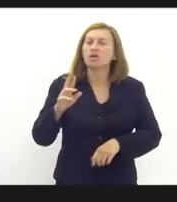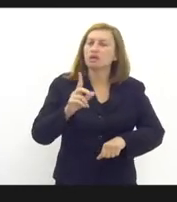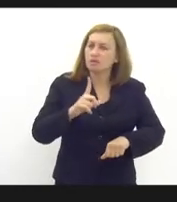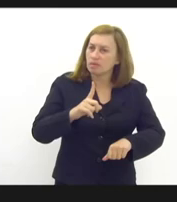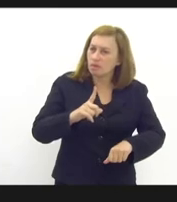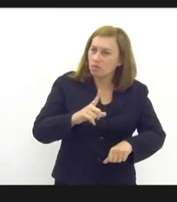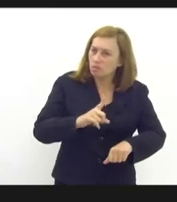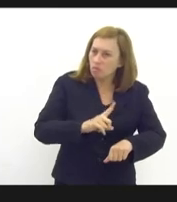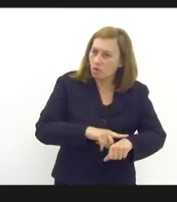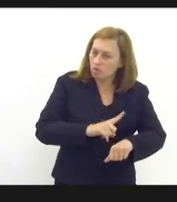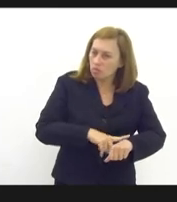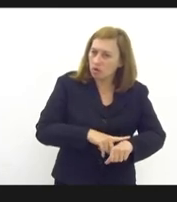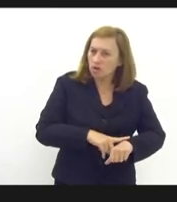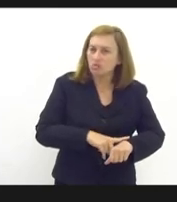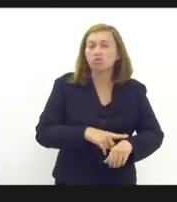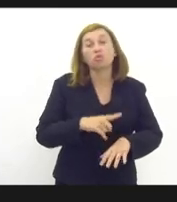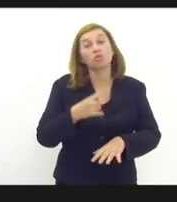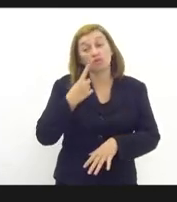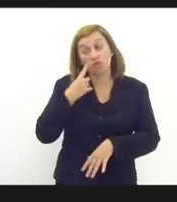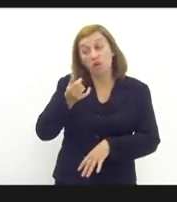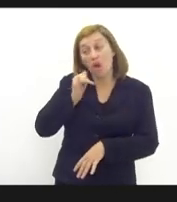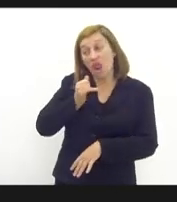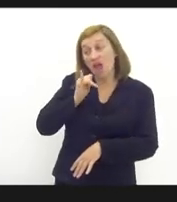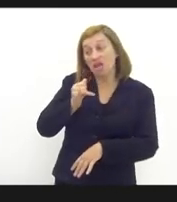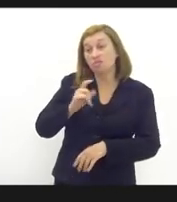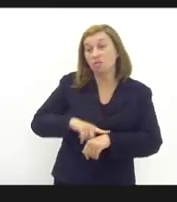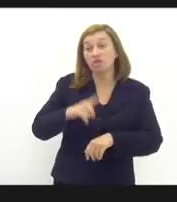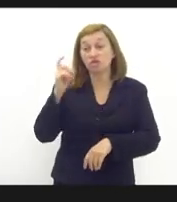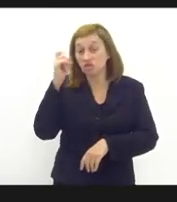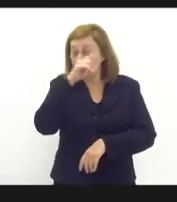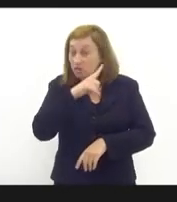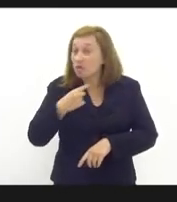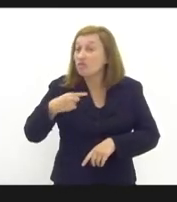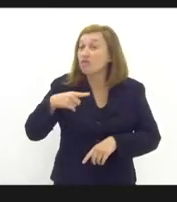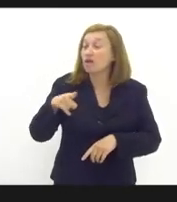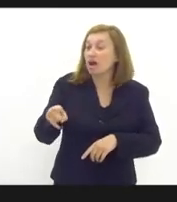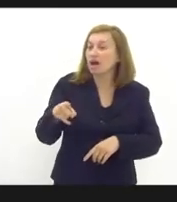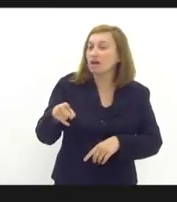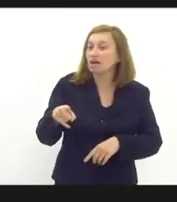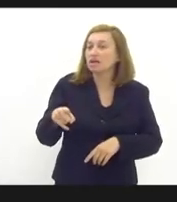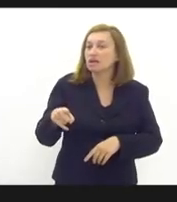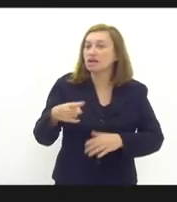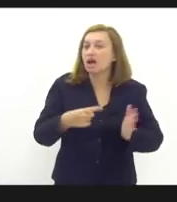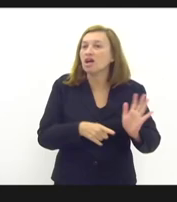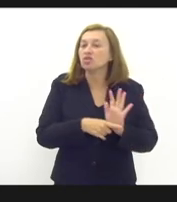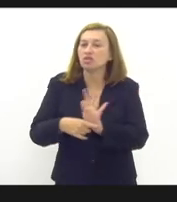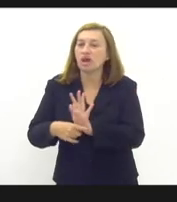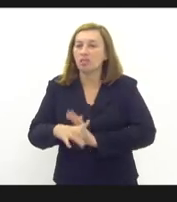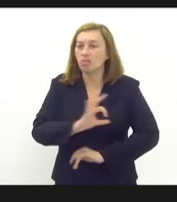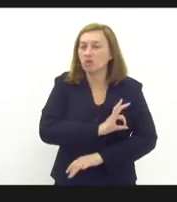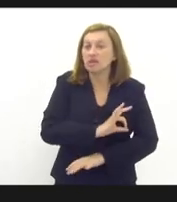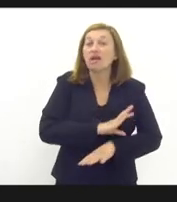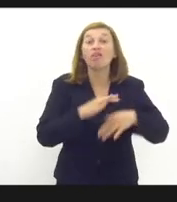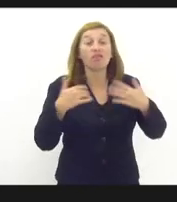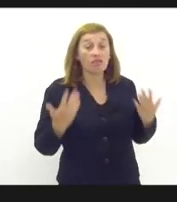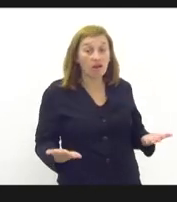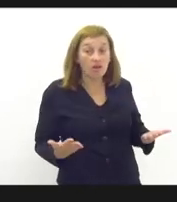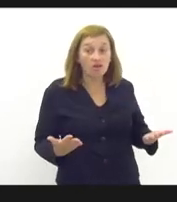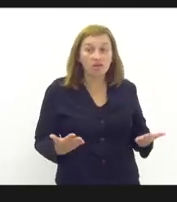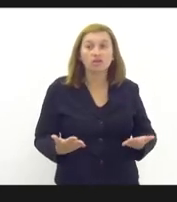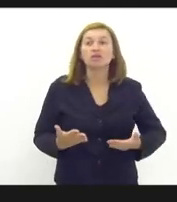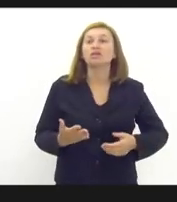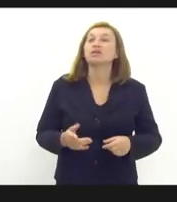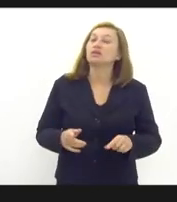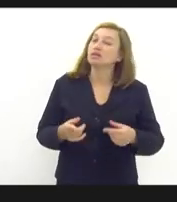momento, pelo menos relatos que eu vi, um momento difícil, mas quem foi lá exatamente tentar ajudar foi a polícia. Então é hora também